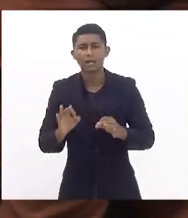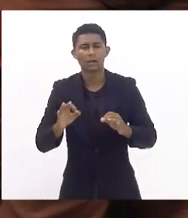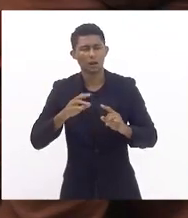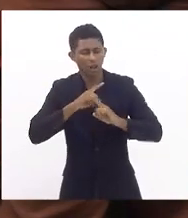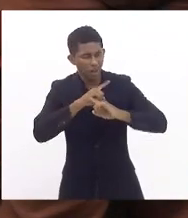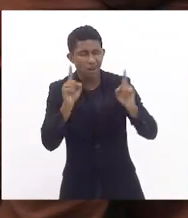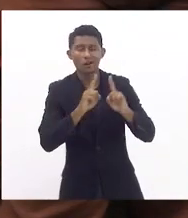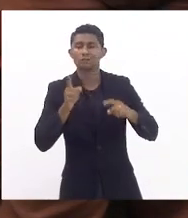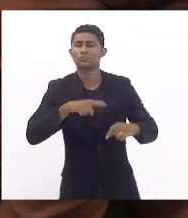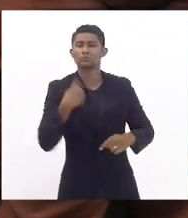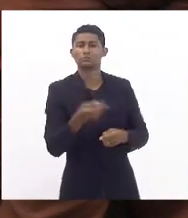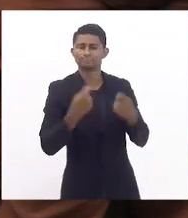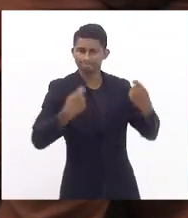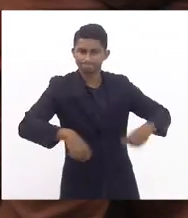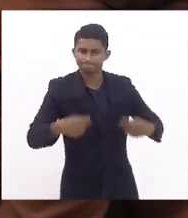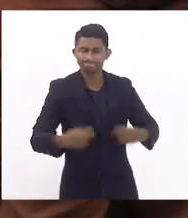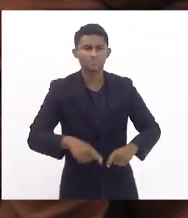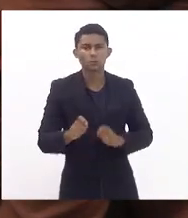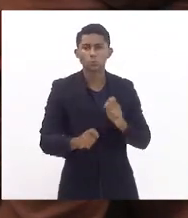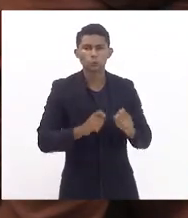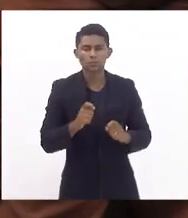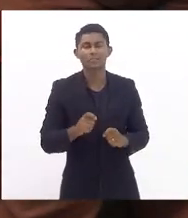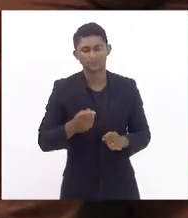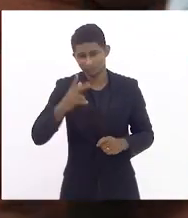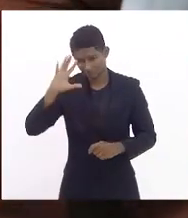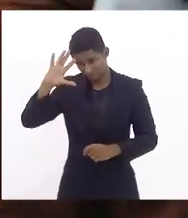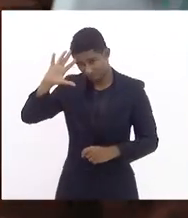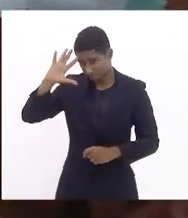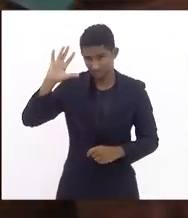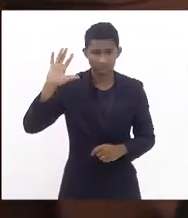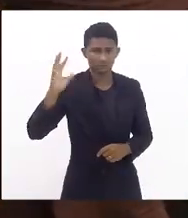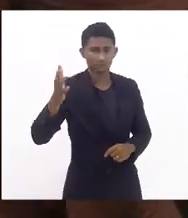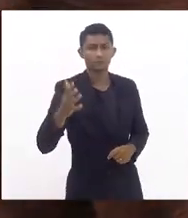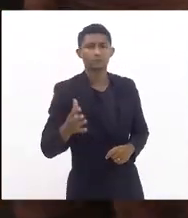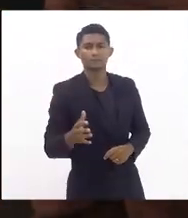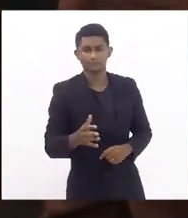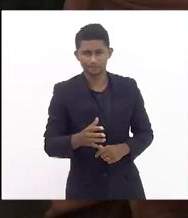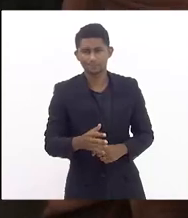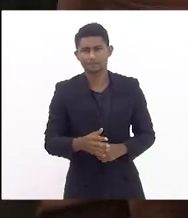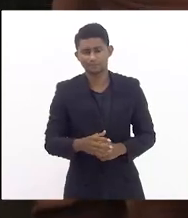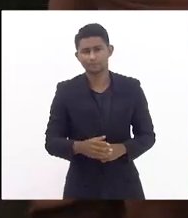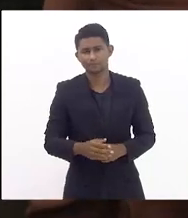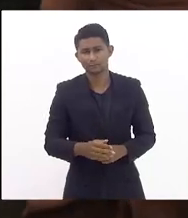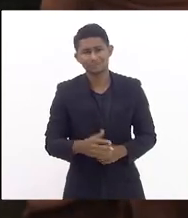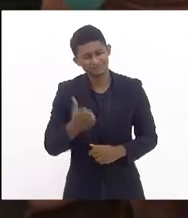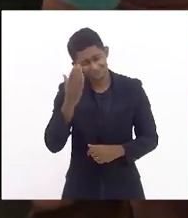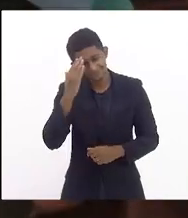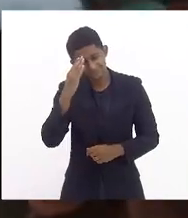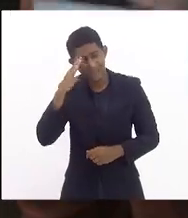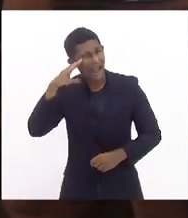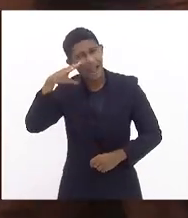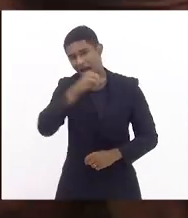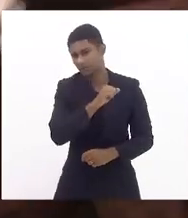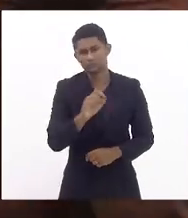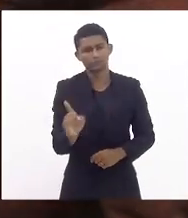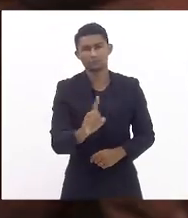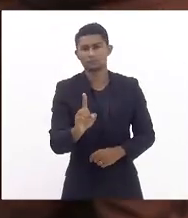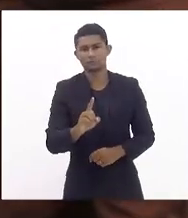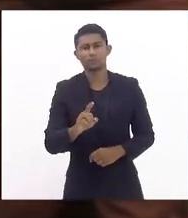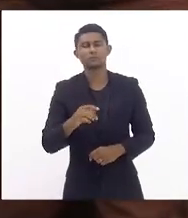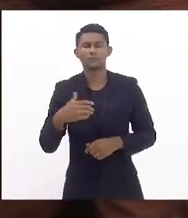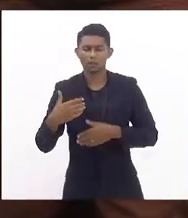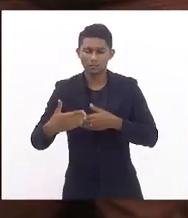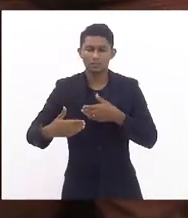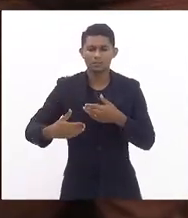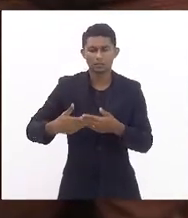criar as condições, André, para que a gente possa resolver, ainda que gradualmente, Márcio. Nós sabemos que não é de uma hora para outra. Ainda que gradualmente,